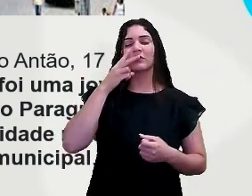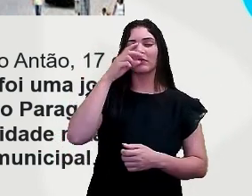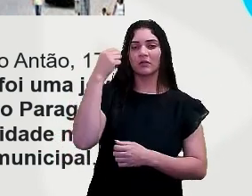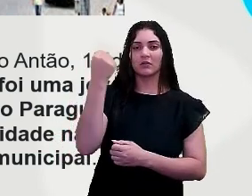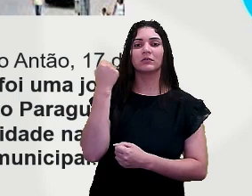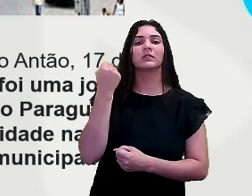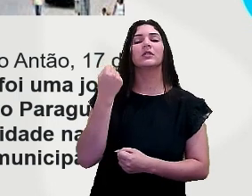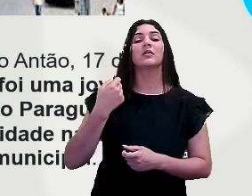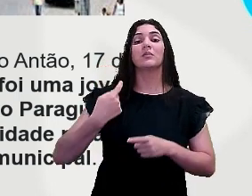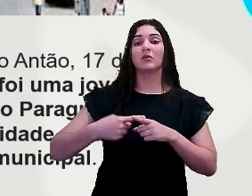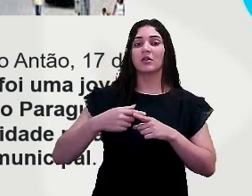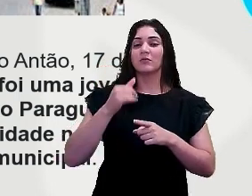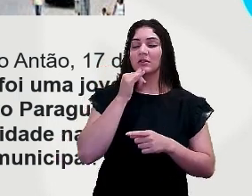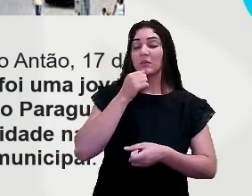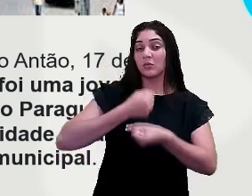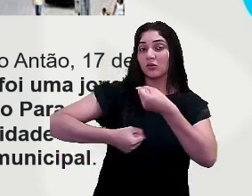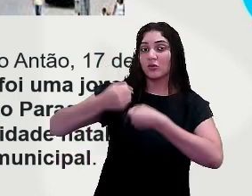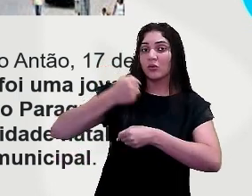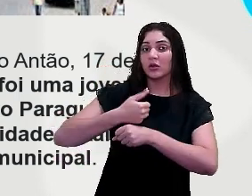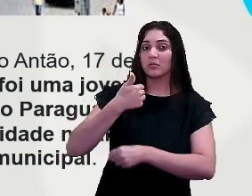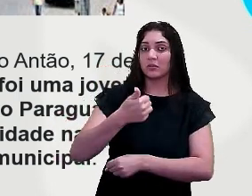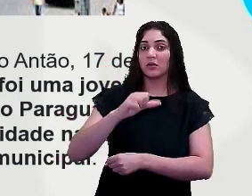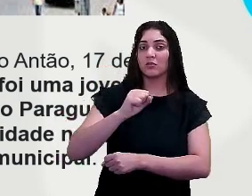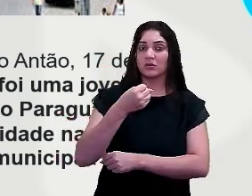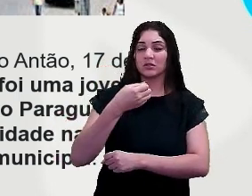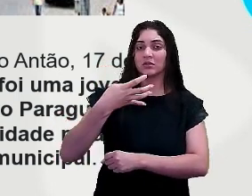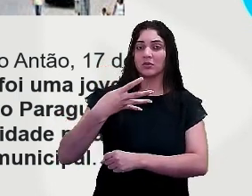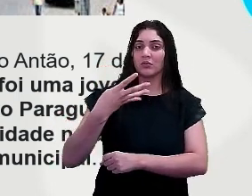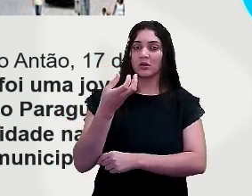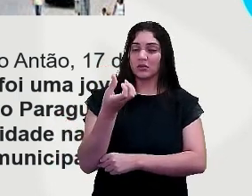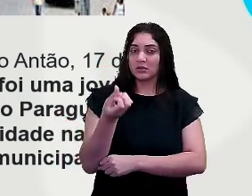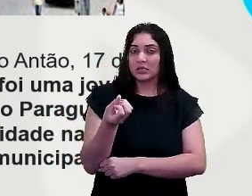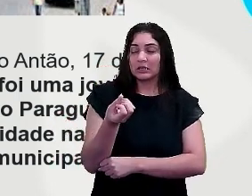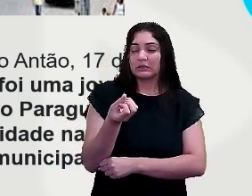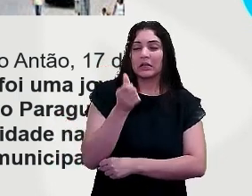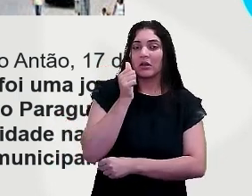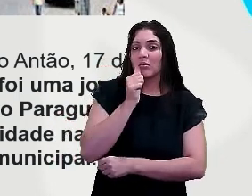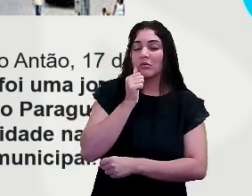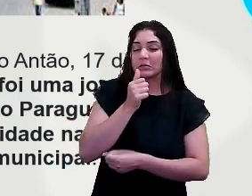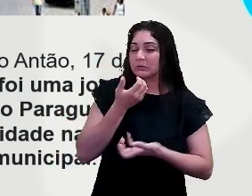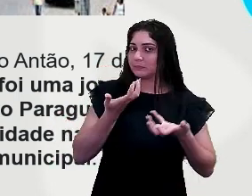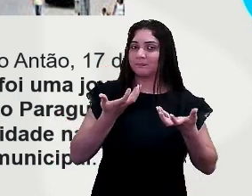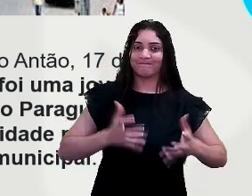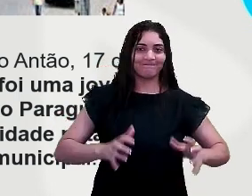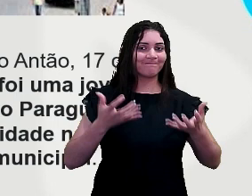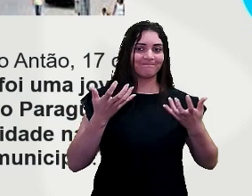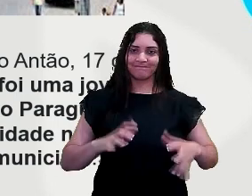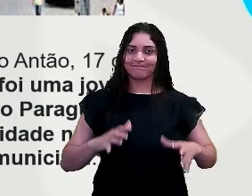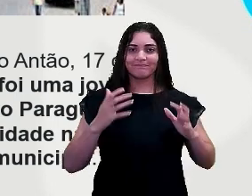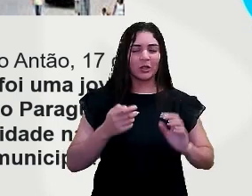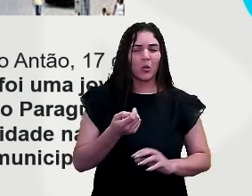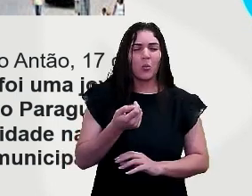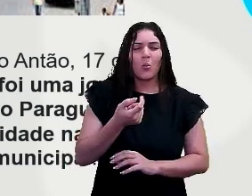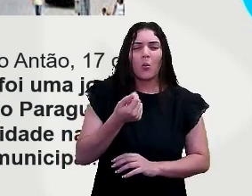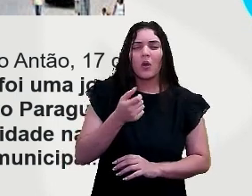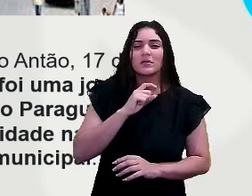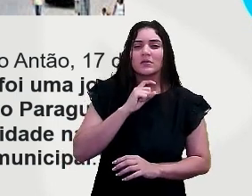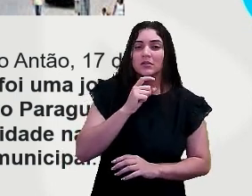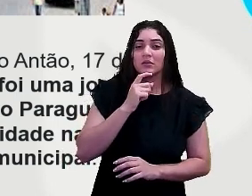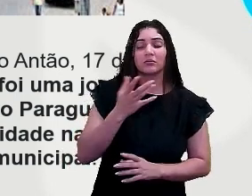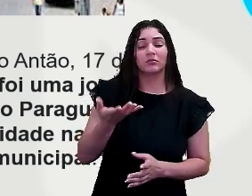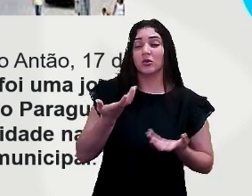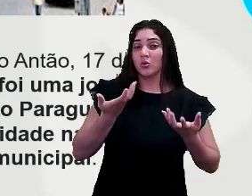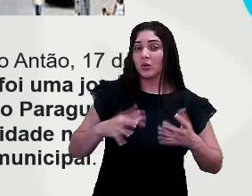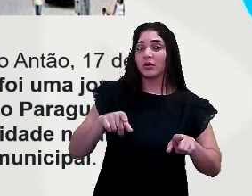1846, as mulheres quererem ir para uma guerra, quase nenhuma queria, não é isso? Nem queria e nem